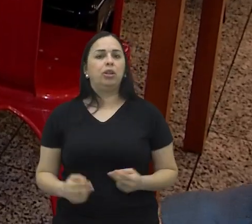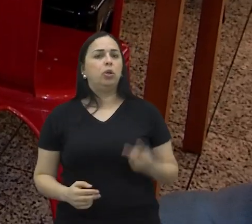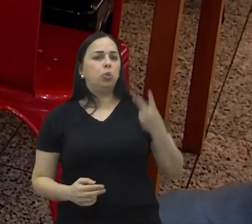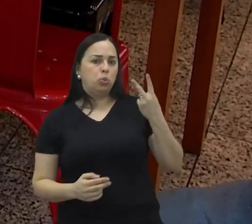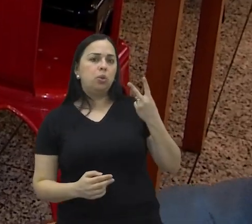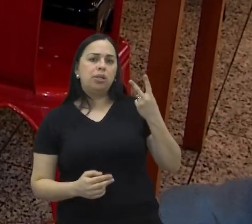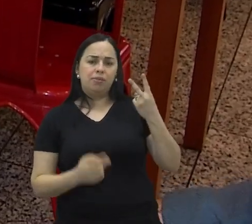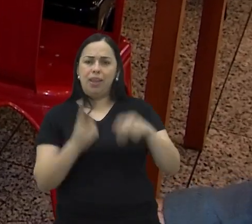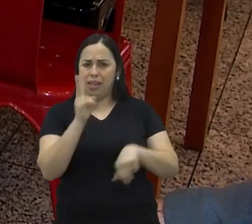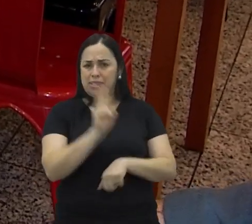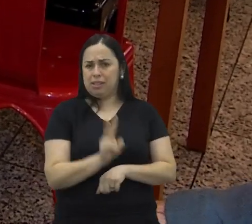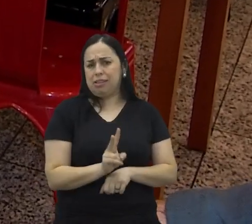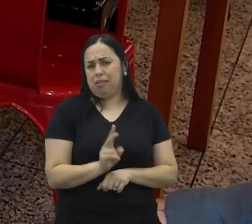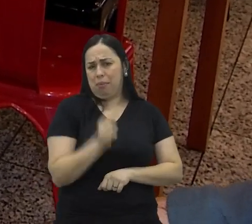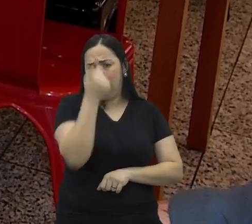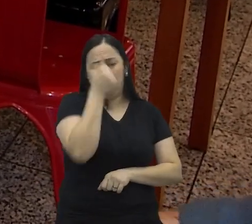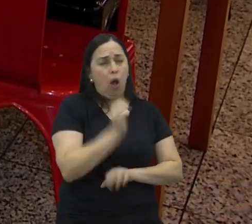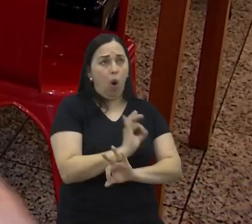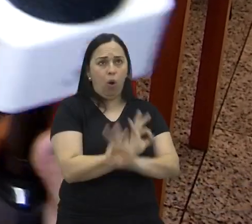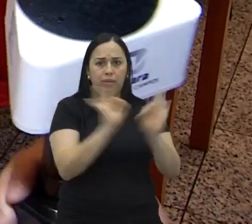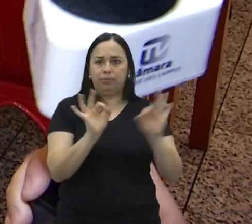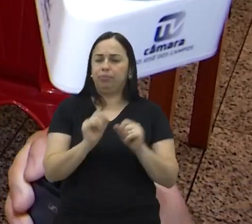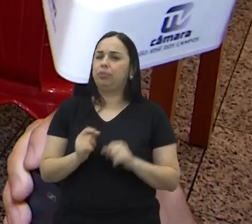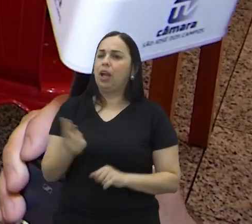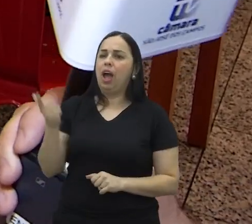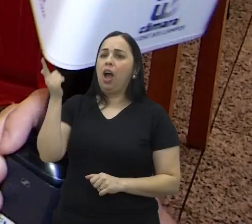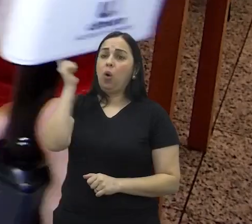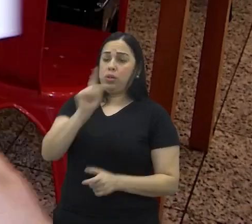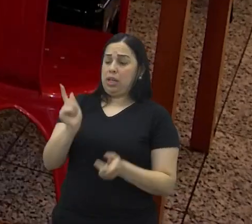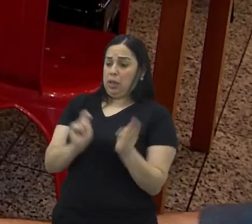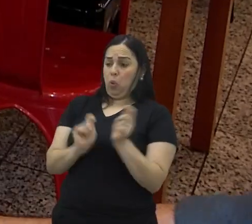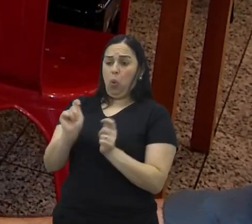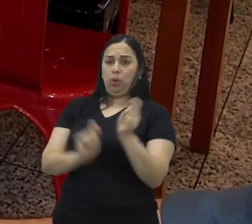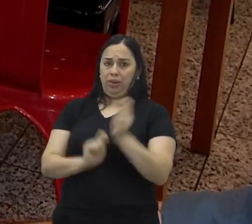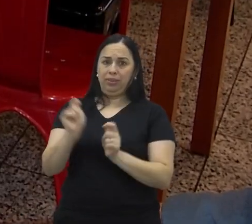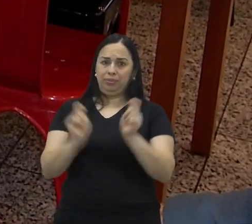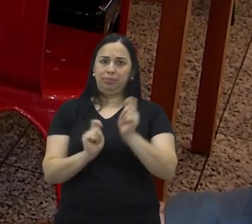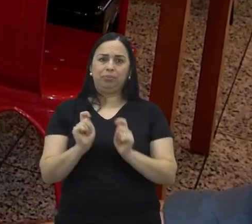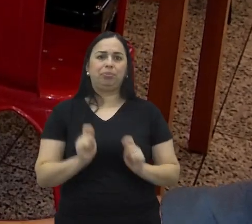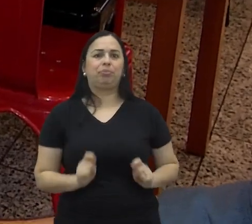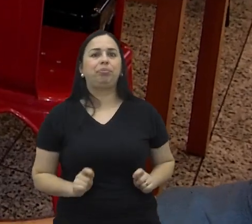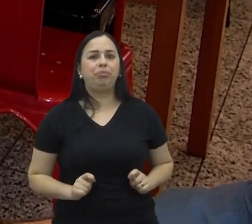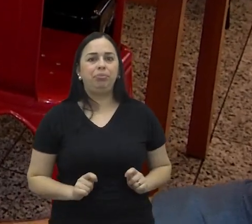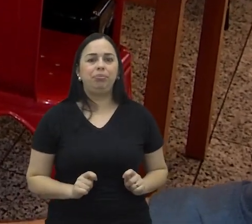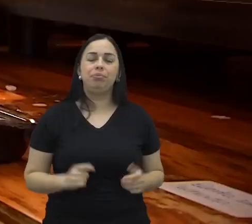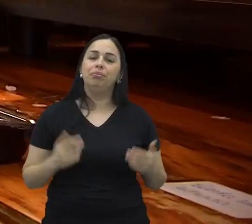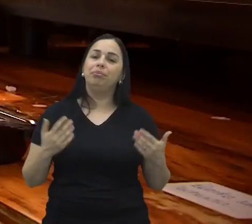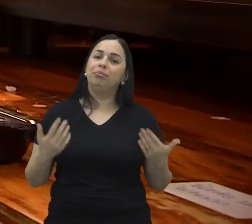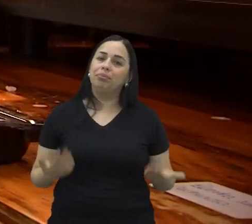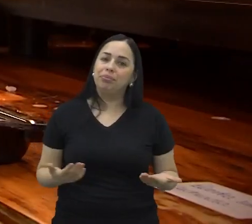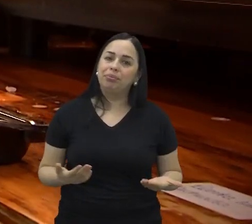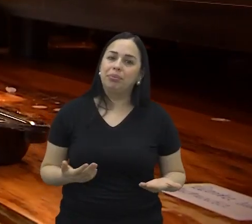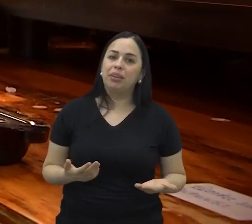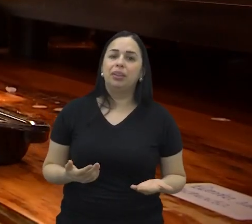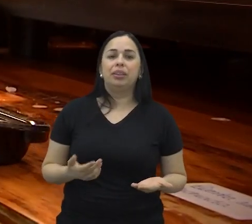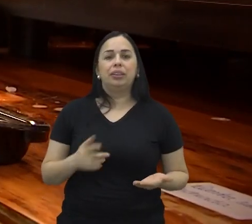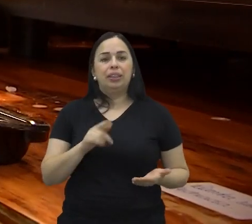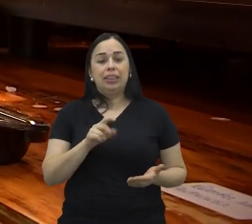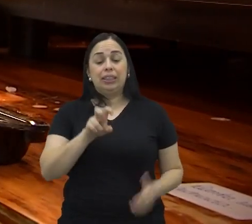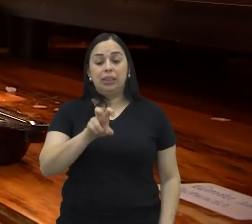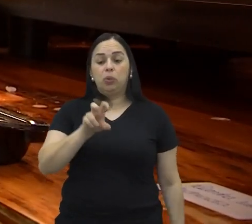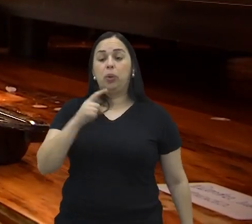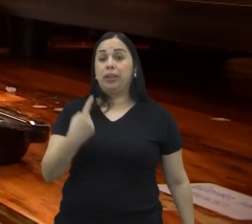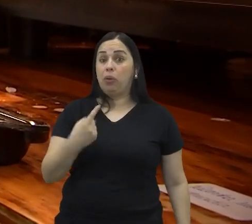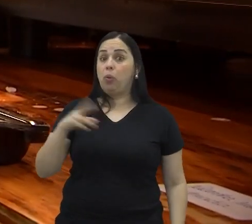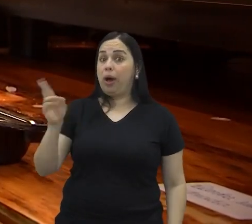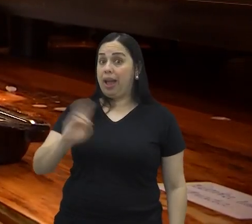2 vezes por semana tá ótimo. Passa a caber no orçamento, né? Isso, cabe no orçamento. Considerando o preço médio